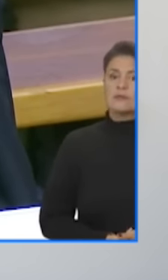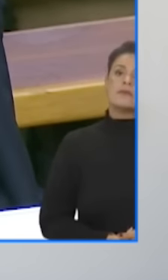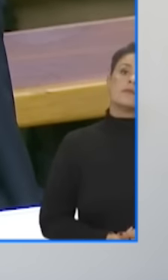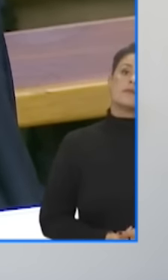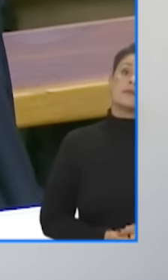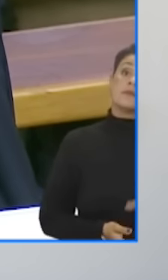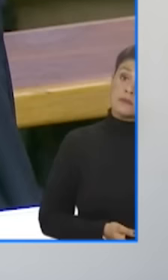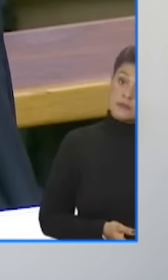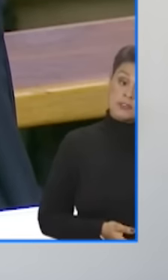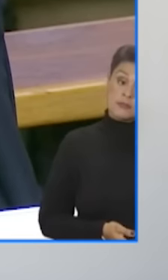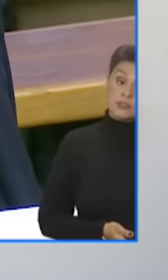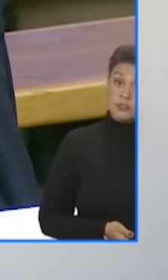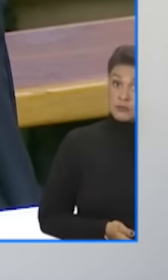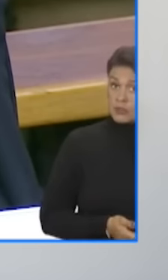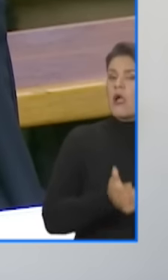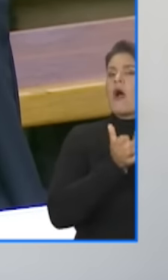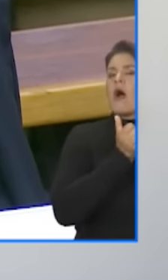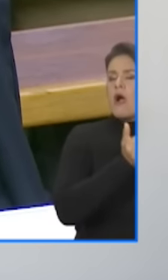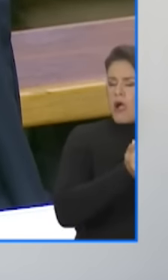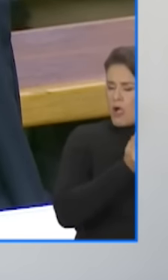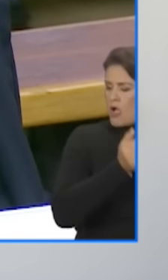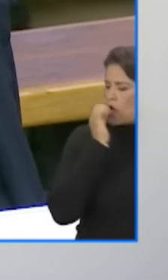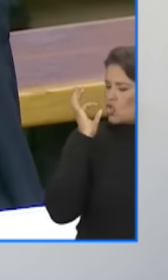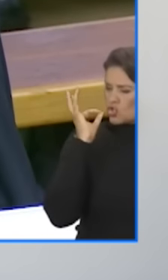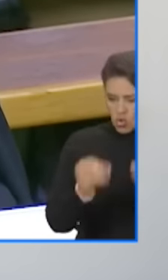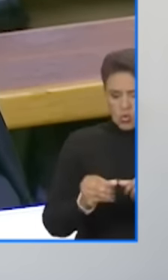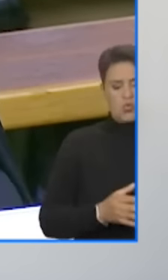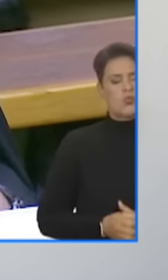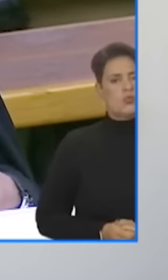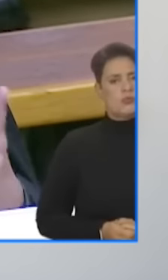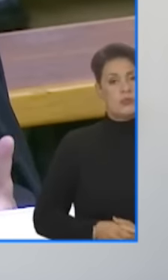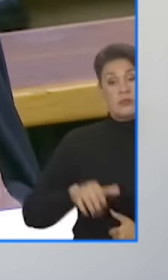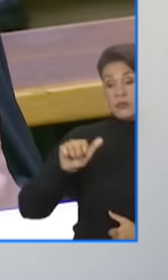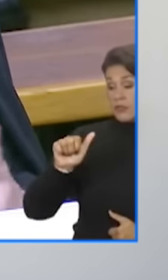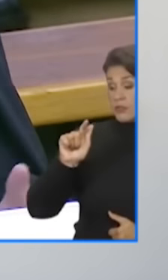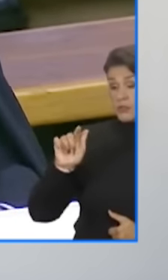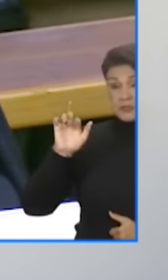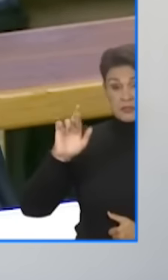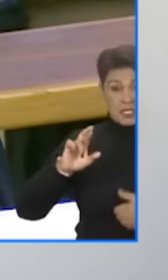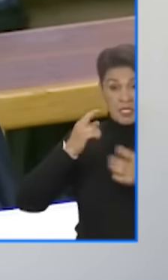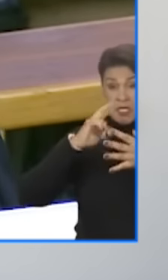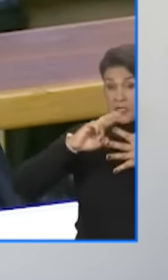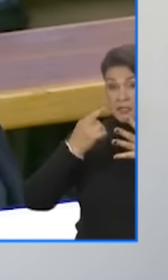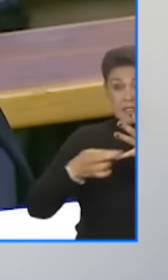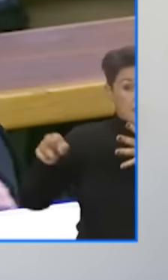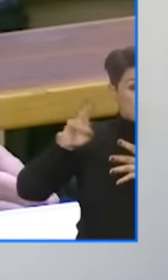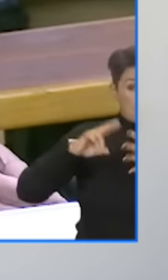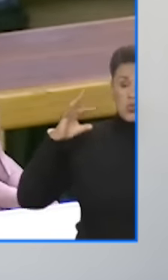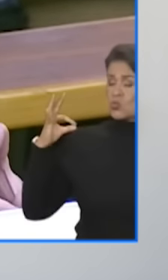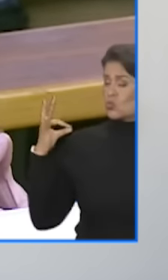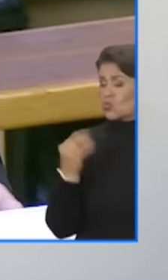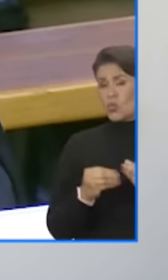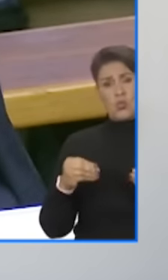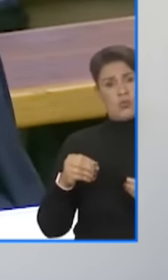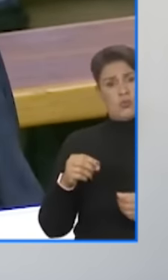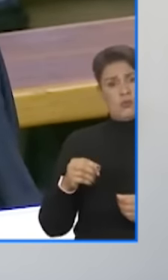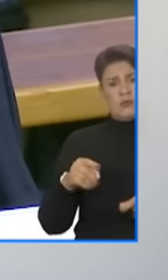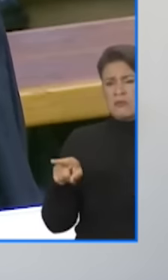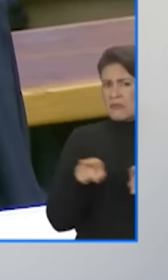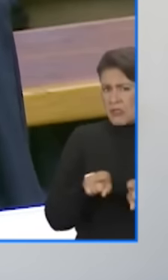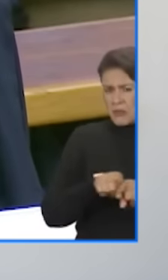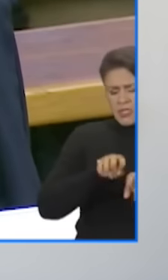com pedido já. Não tem nada assinado, não tem o documento em si. A nossa repórter Liz Capes esteve no Congresso Nacional hoje acompanhando